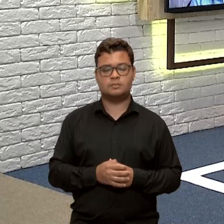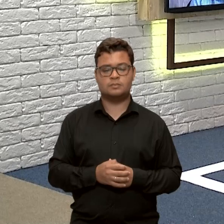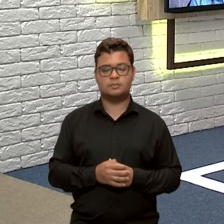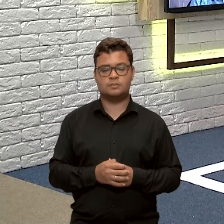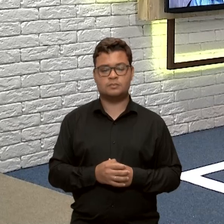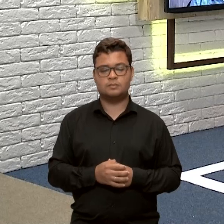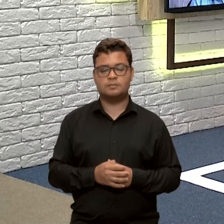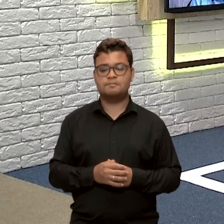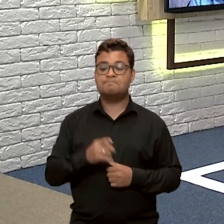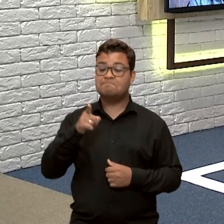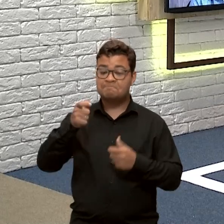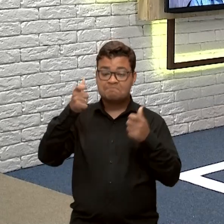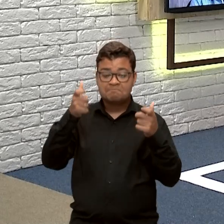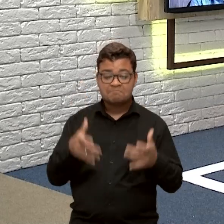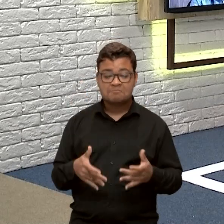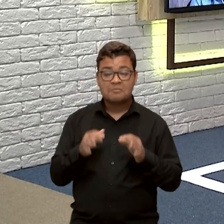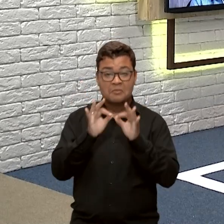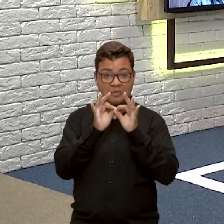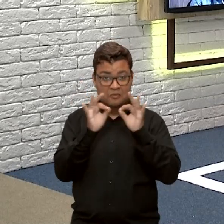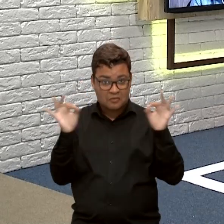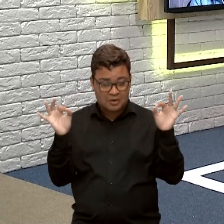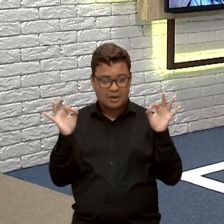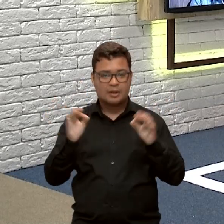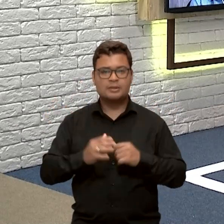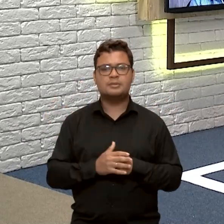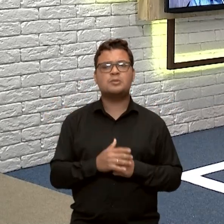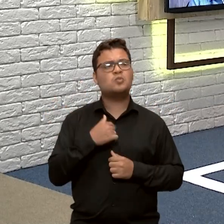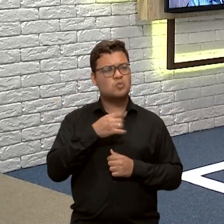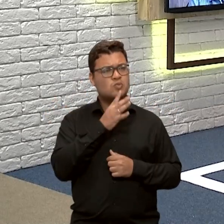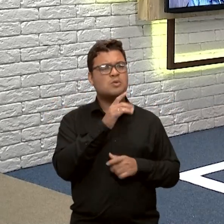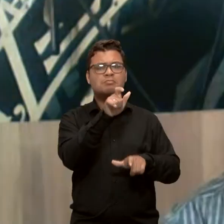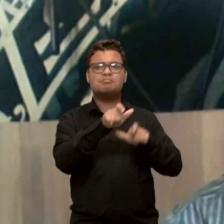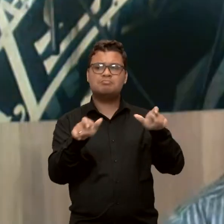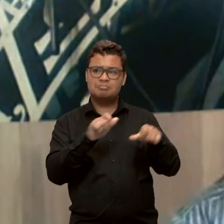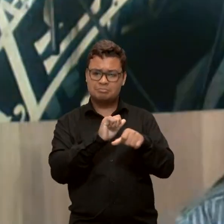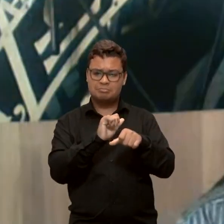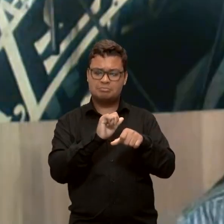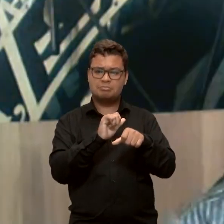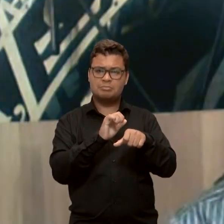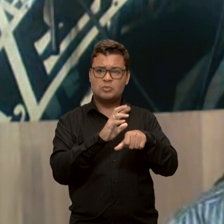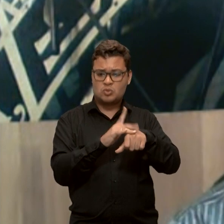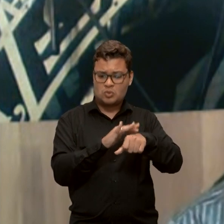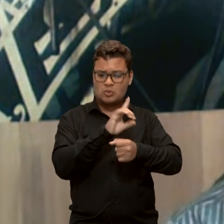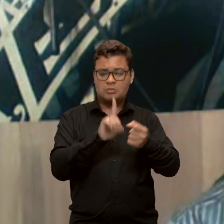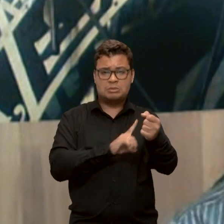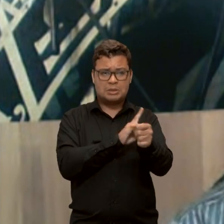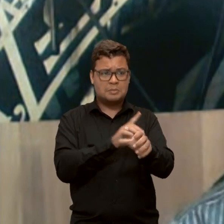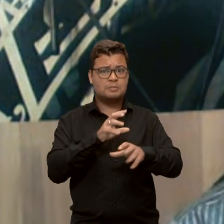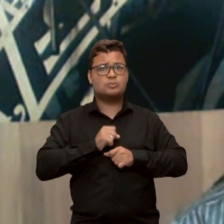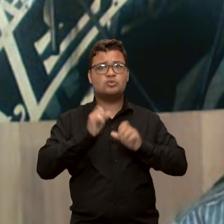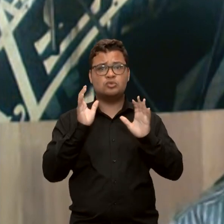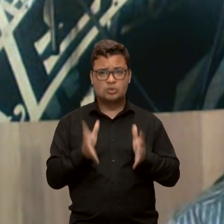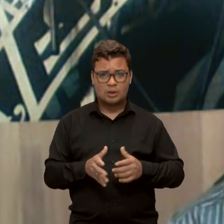importância, né, dos cuidados em relação à dengue e também à zika e à chikungunya.